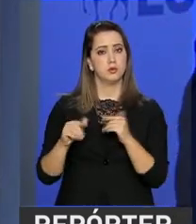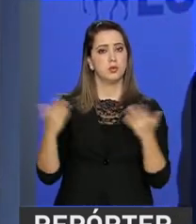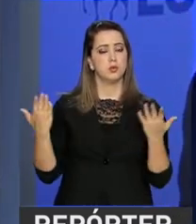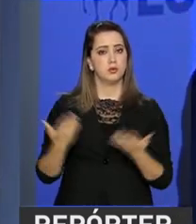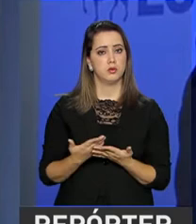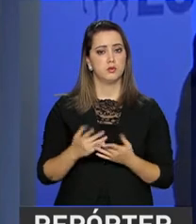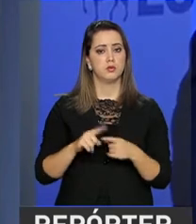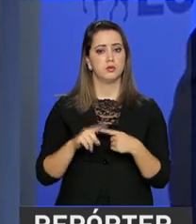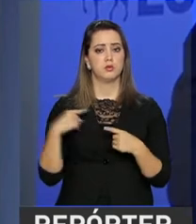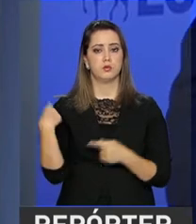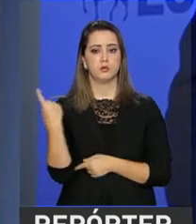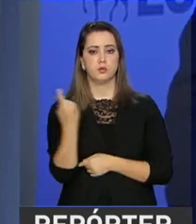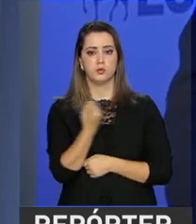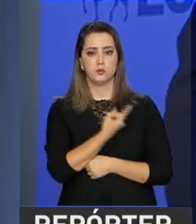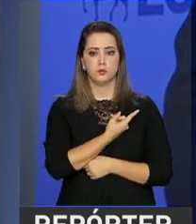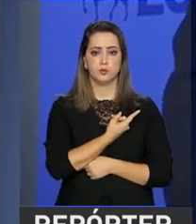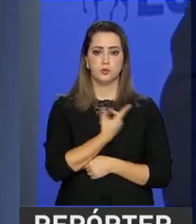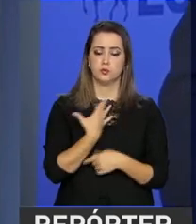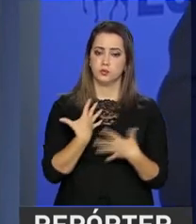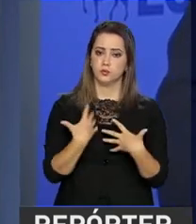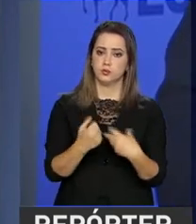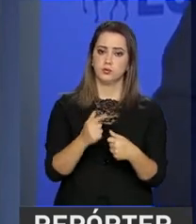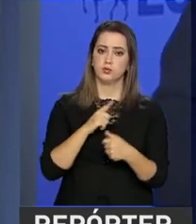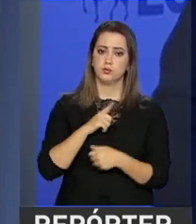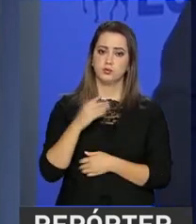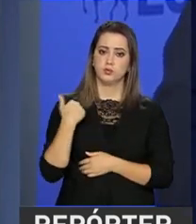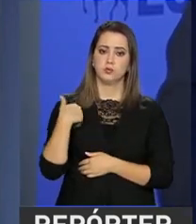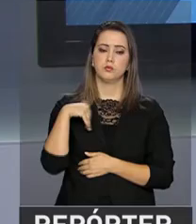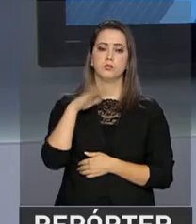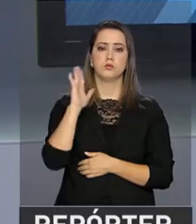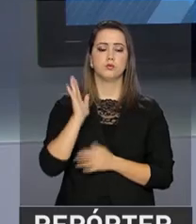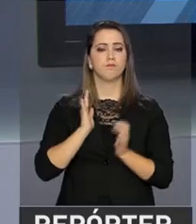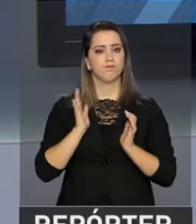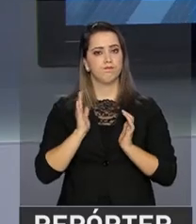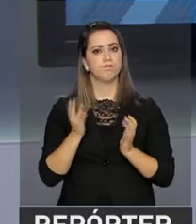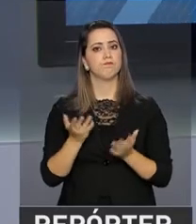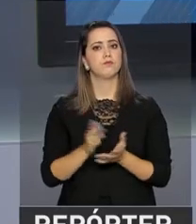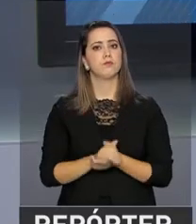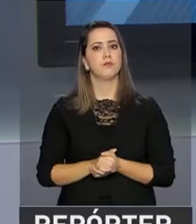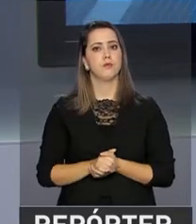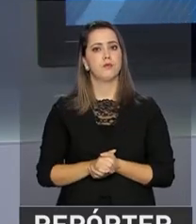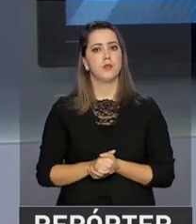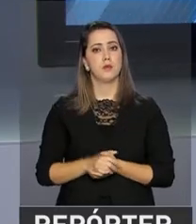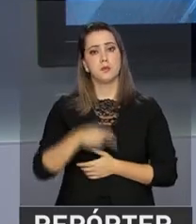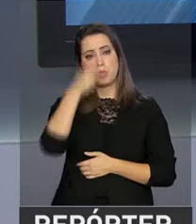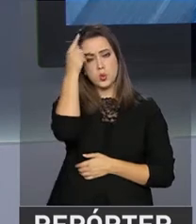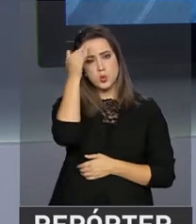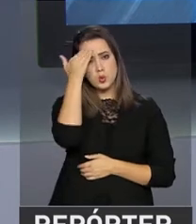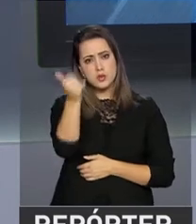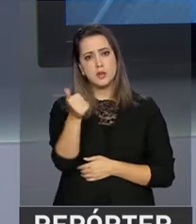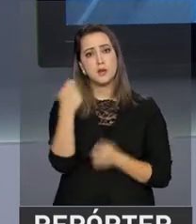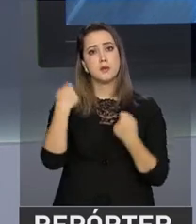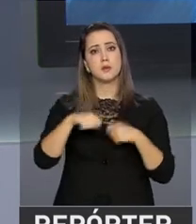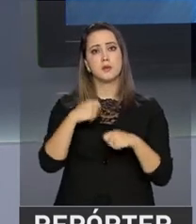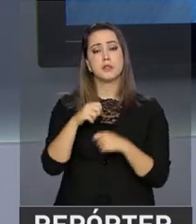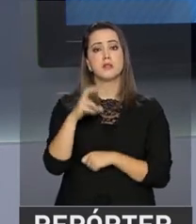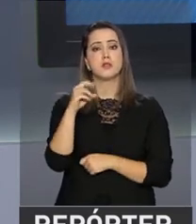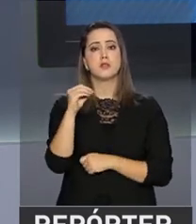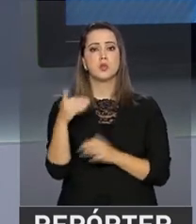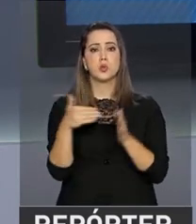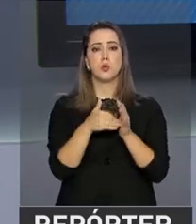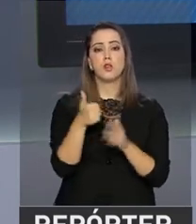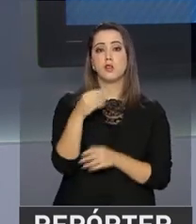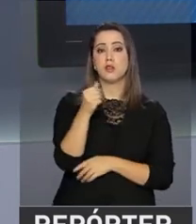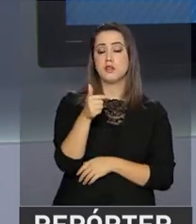nós vamos é tê los com mais abundância olha pra quem não sabe são necessários de 50 a